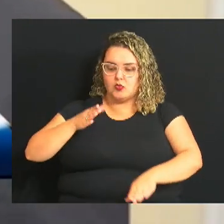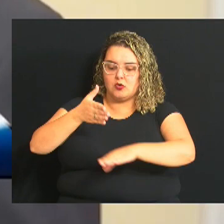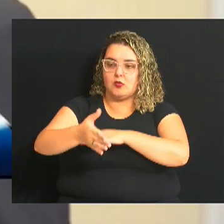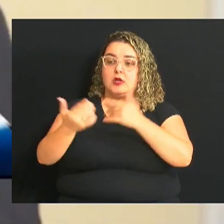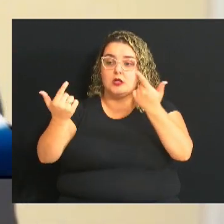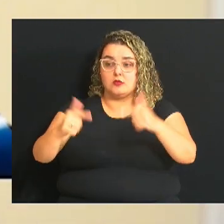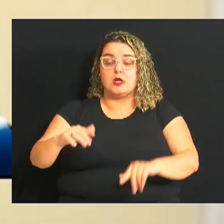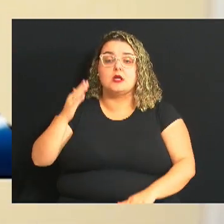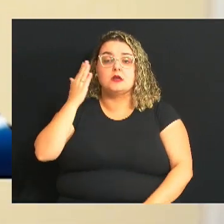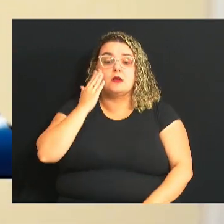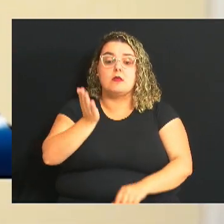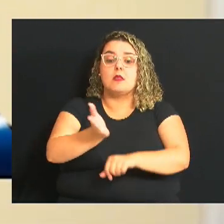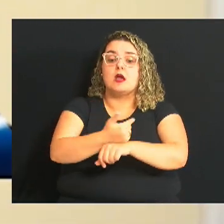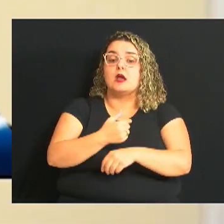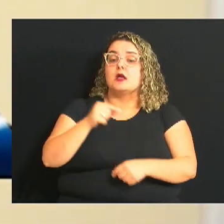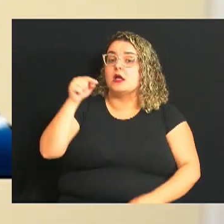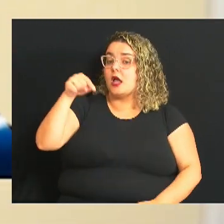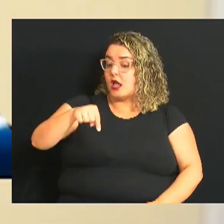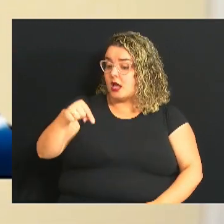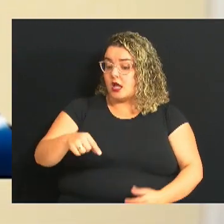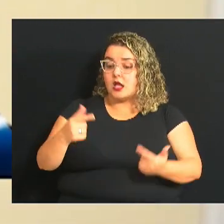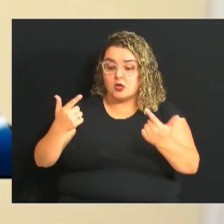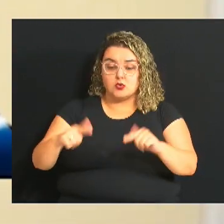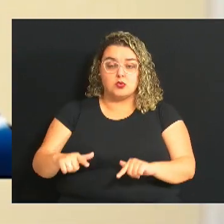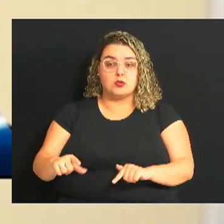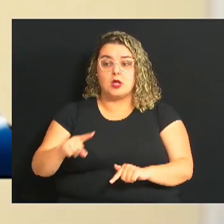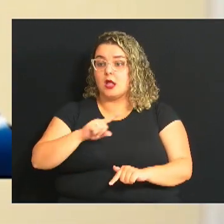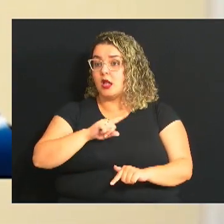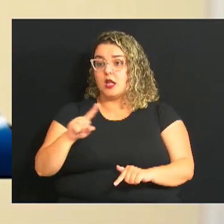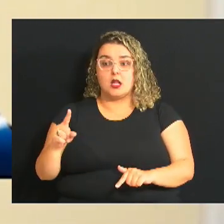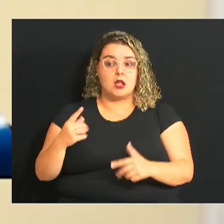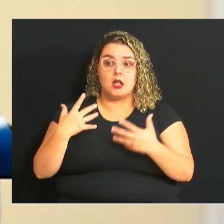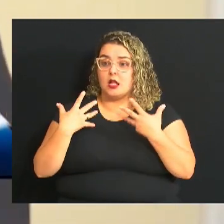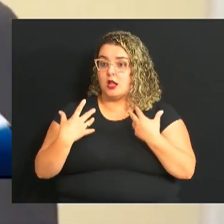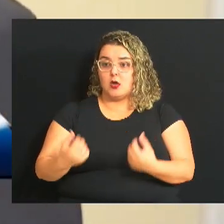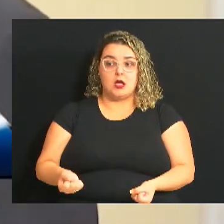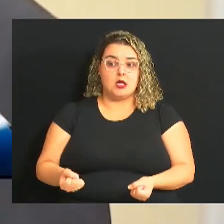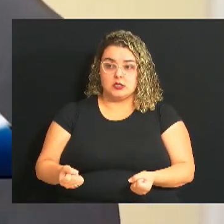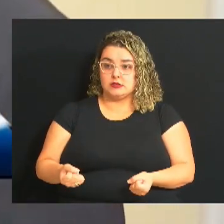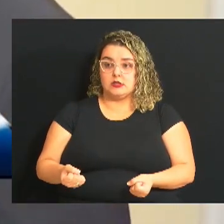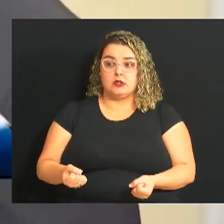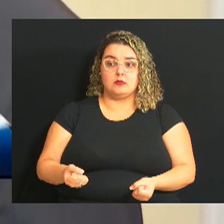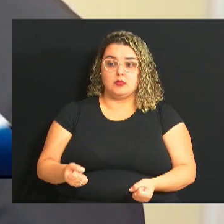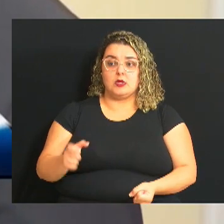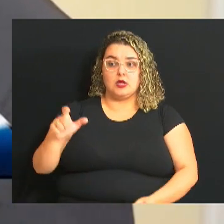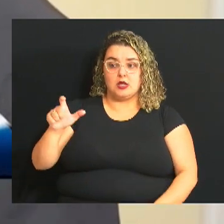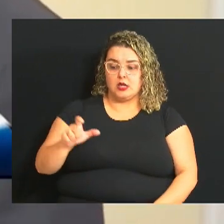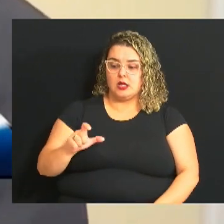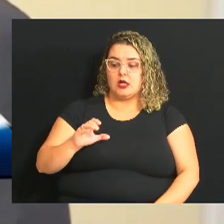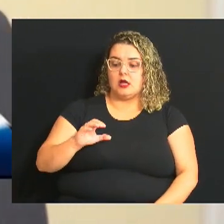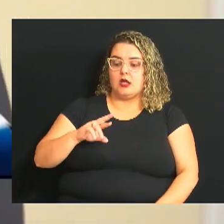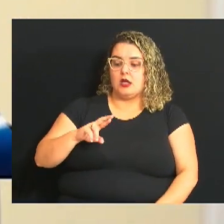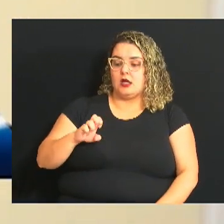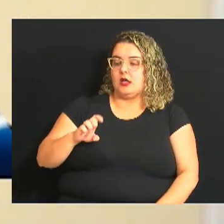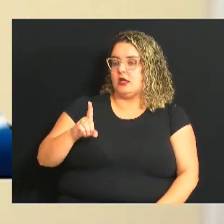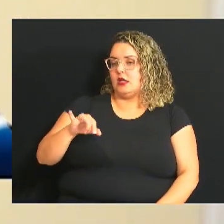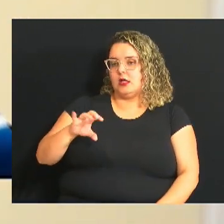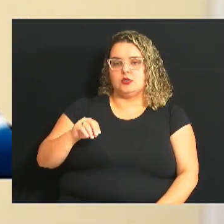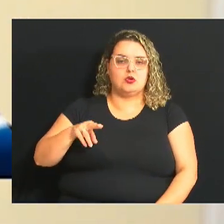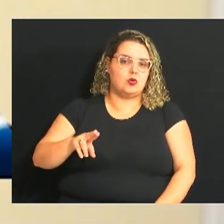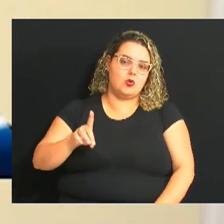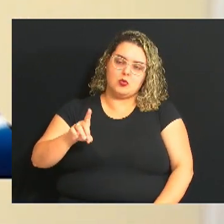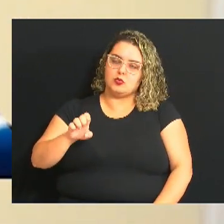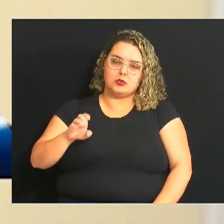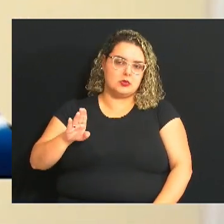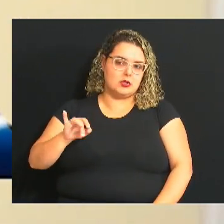com antecedência que aquele estabelecimento não recebe cartão de crédito, seja de débito, não